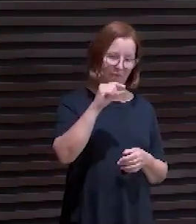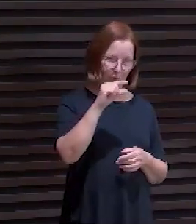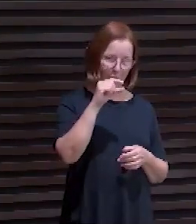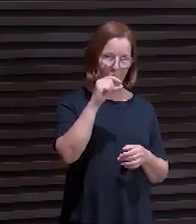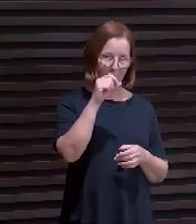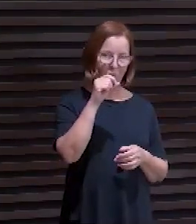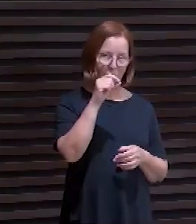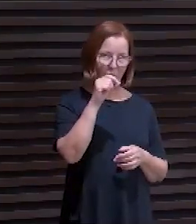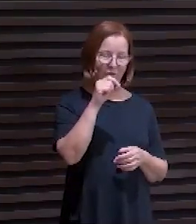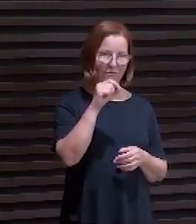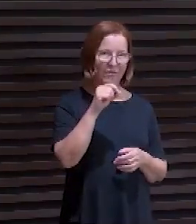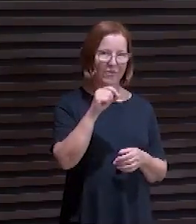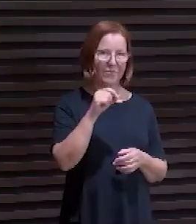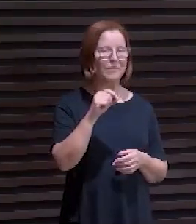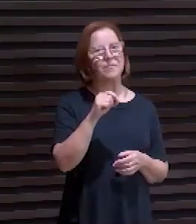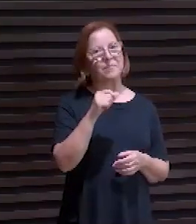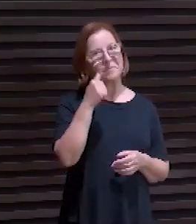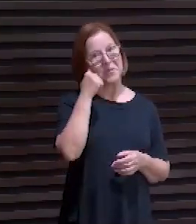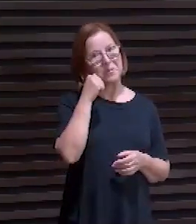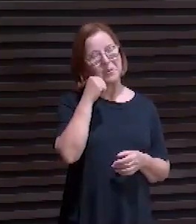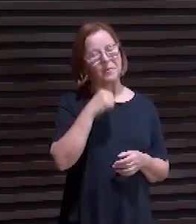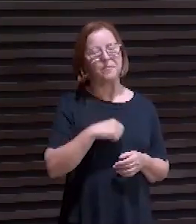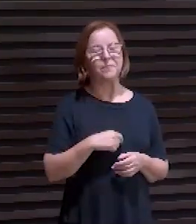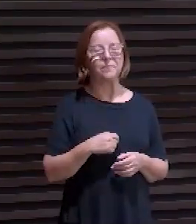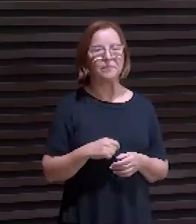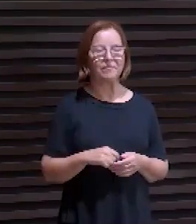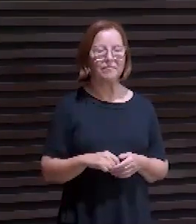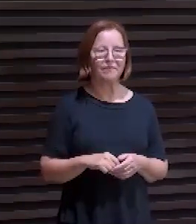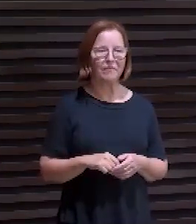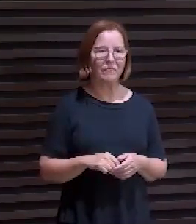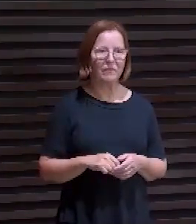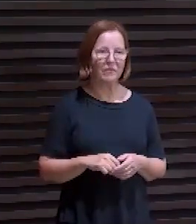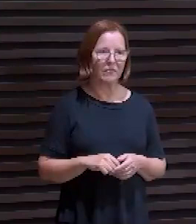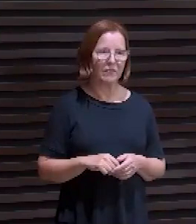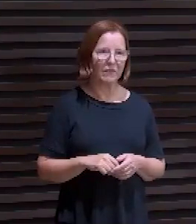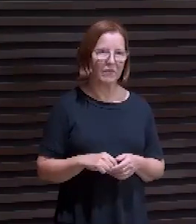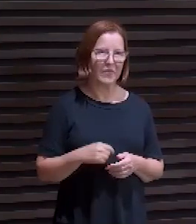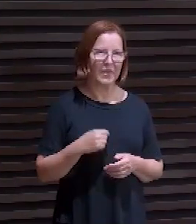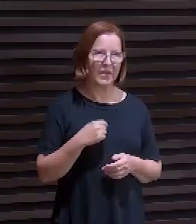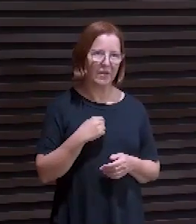Eu tenho uma tendência muito,